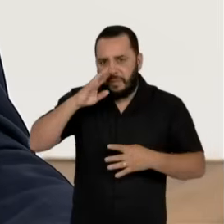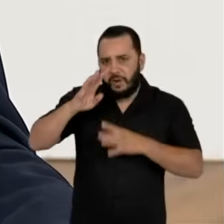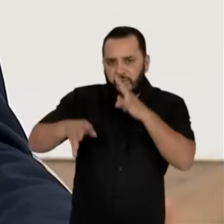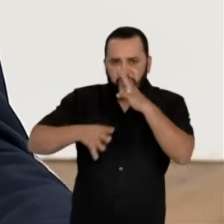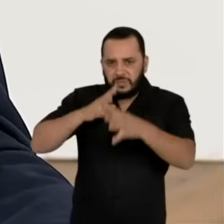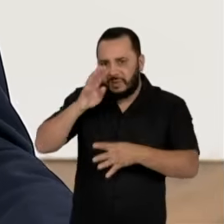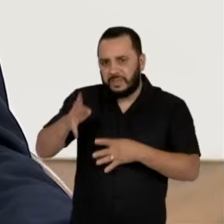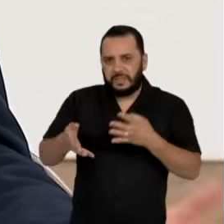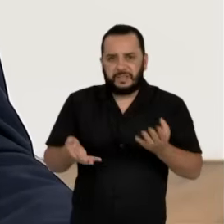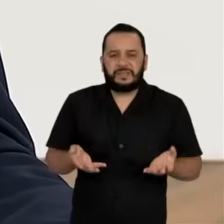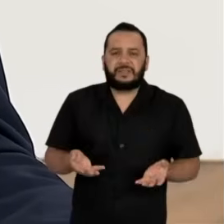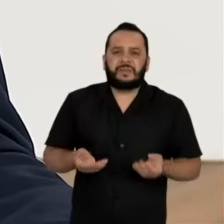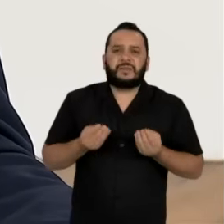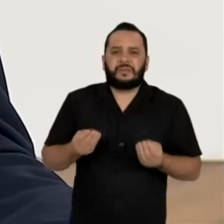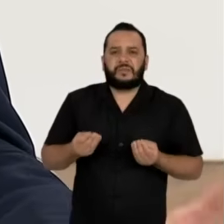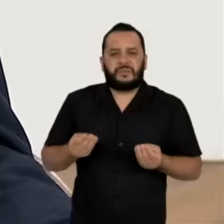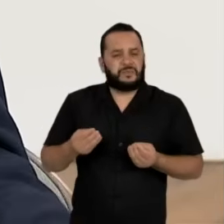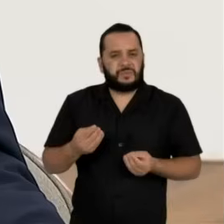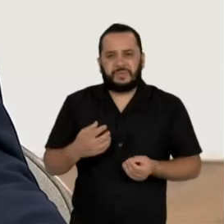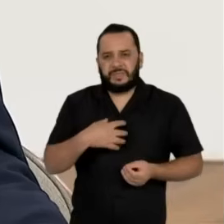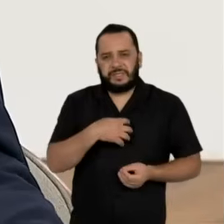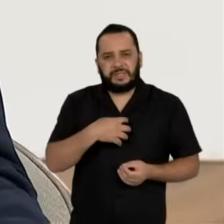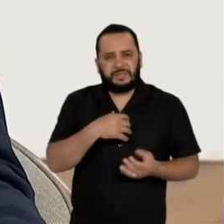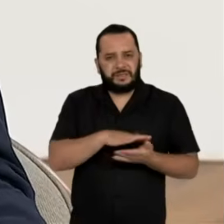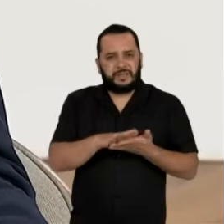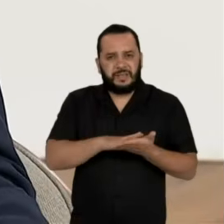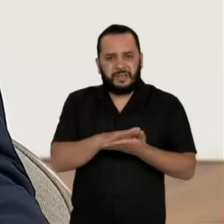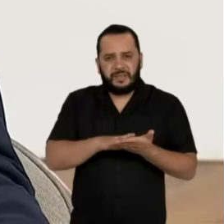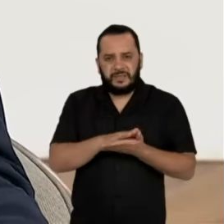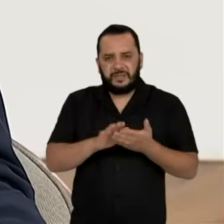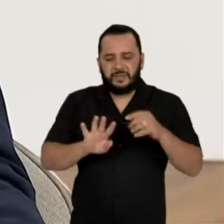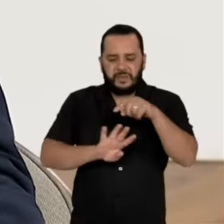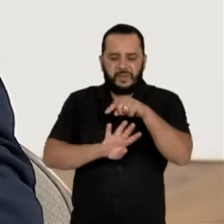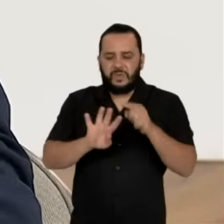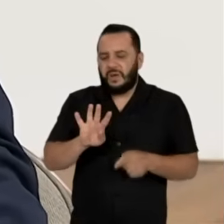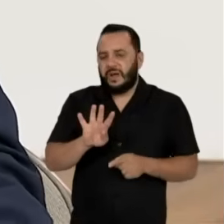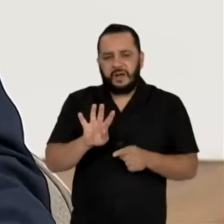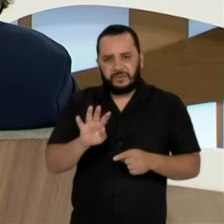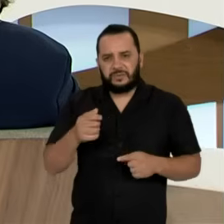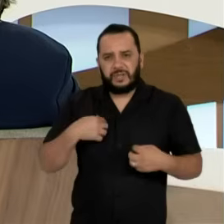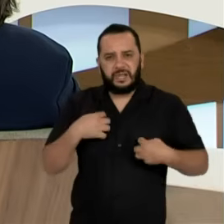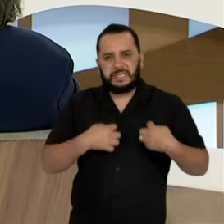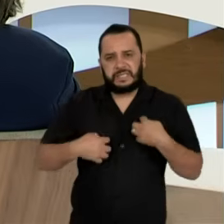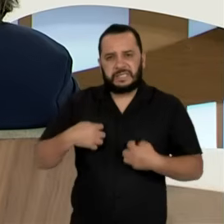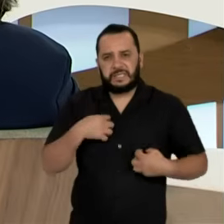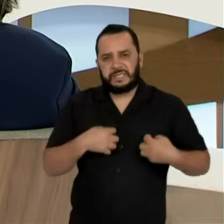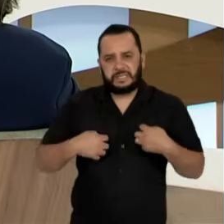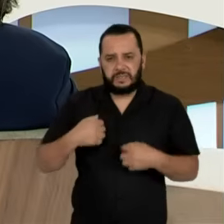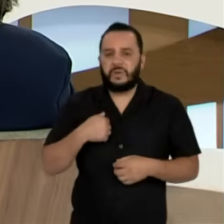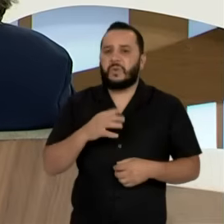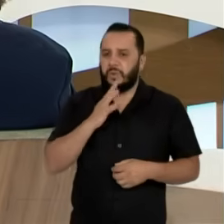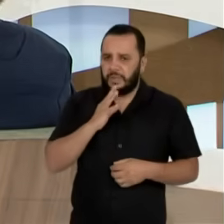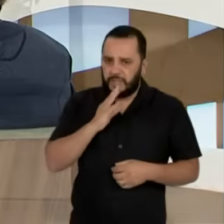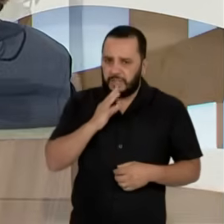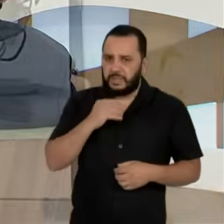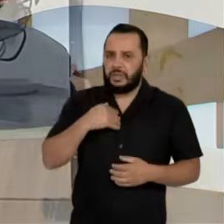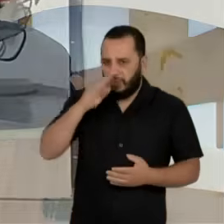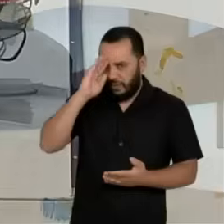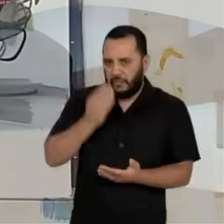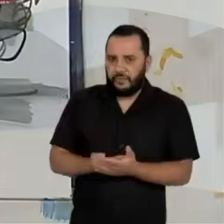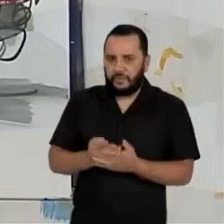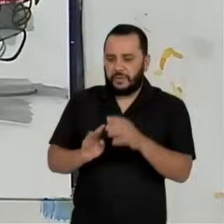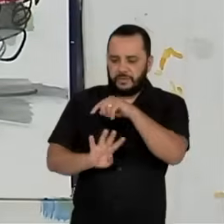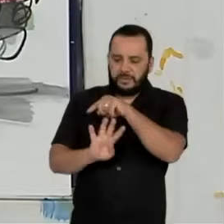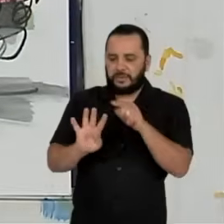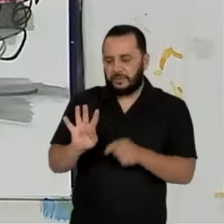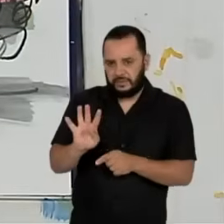nem muita base, não tem sentido. E eles ficaram muito abalados, eles são pessoas que eu conheço, confio bastante, tenho certeza que eles não